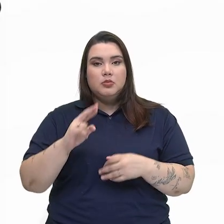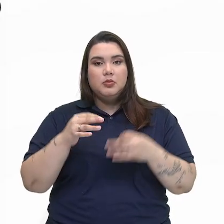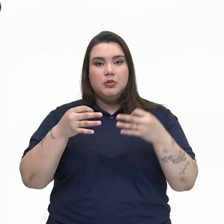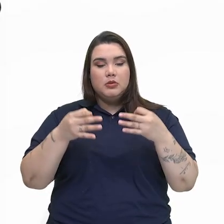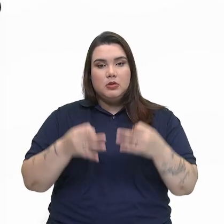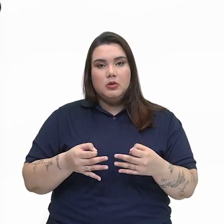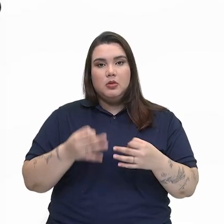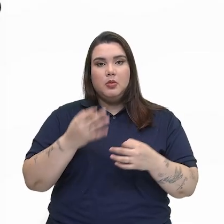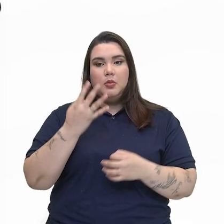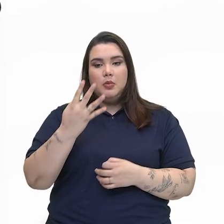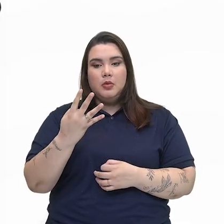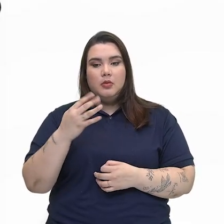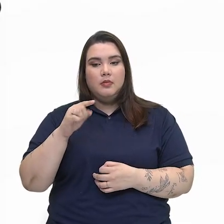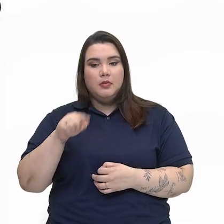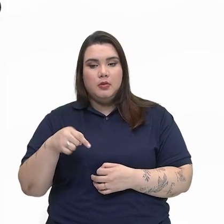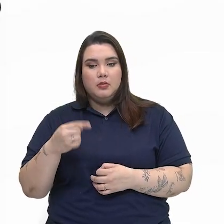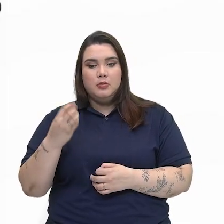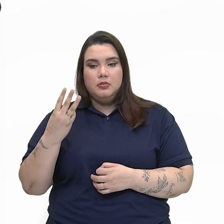resposta vale